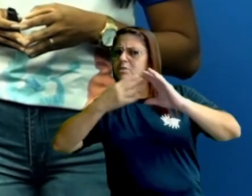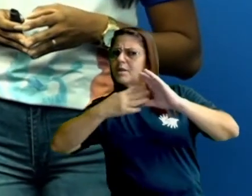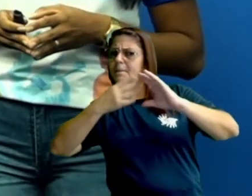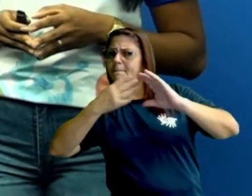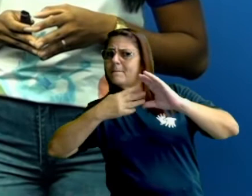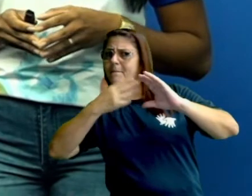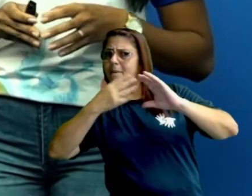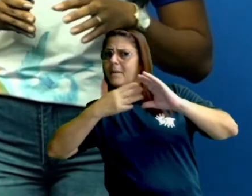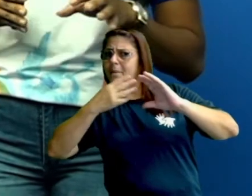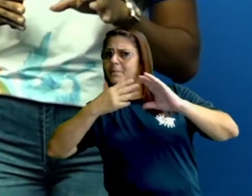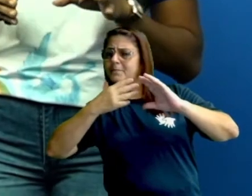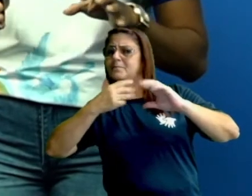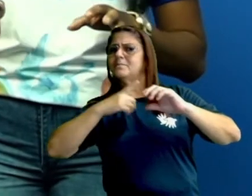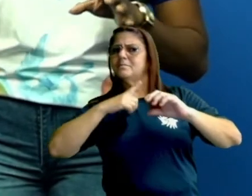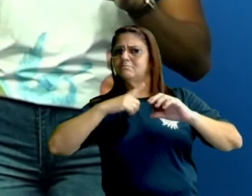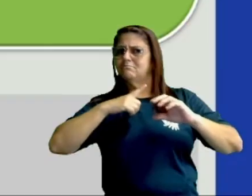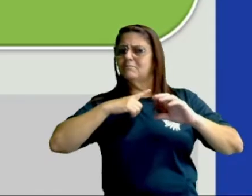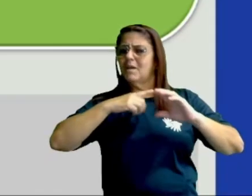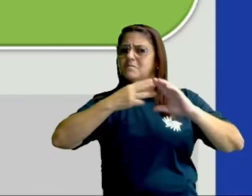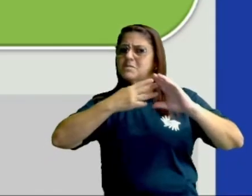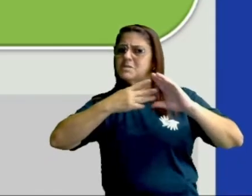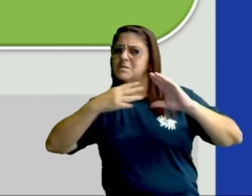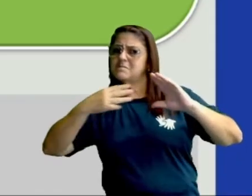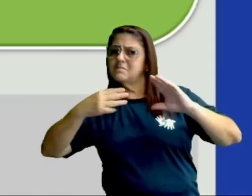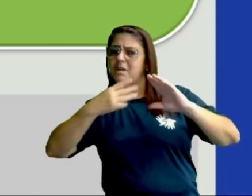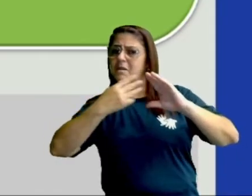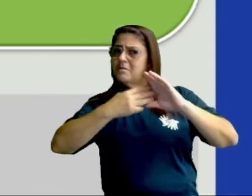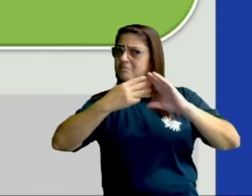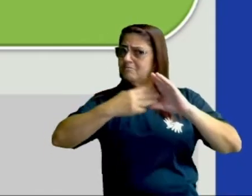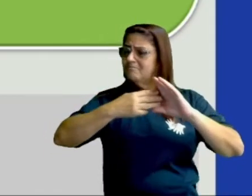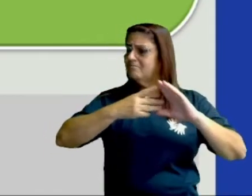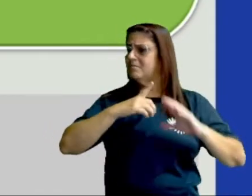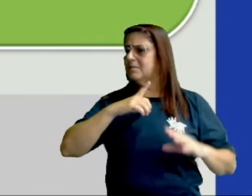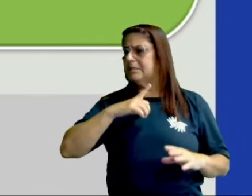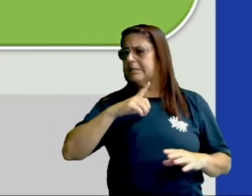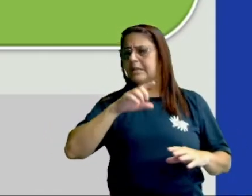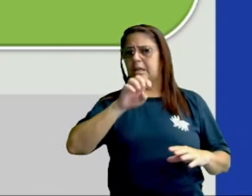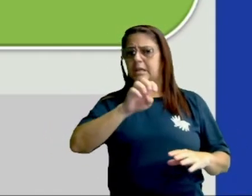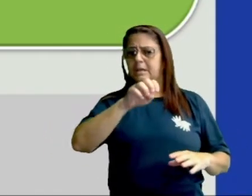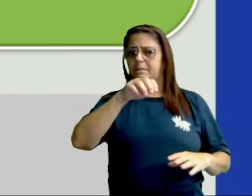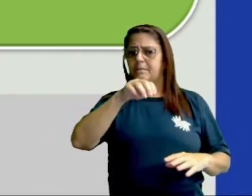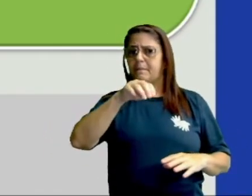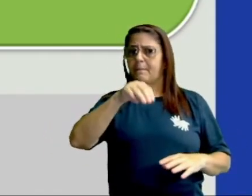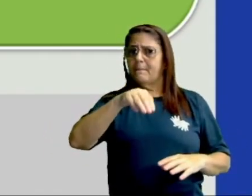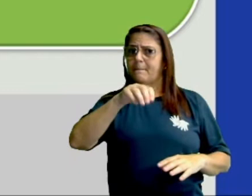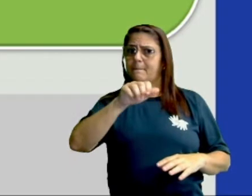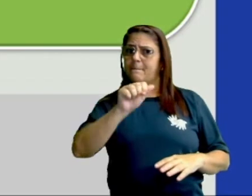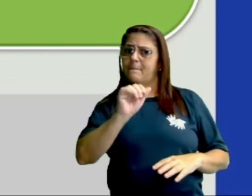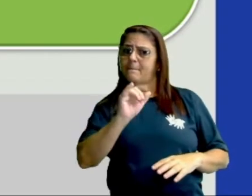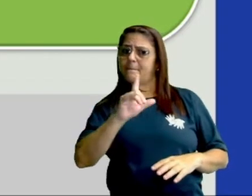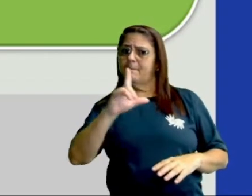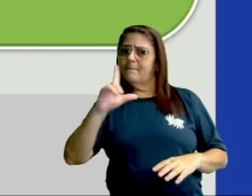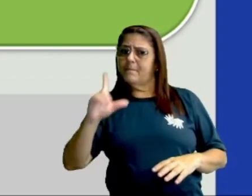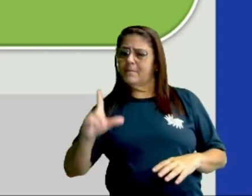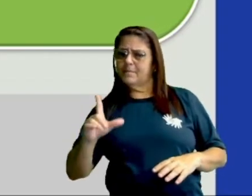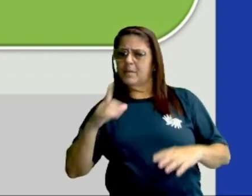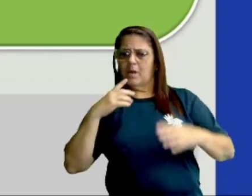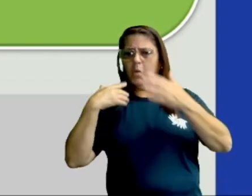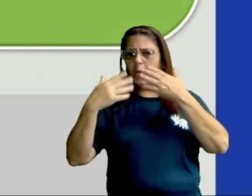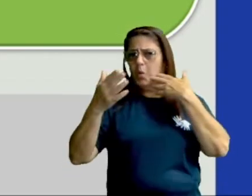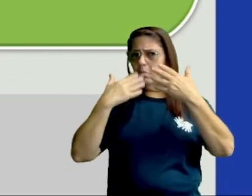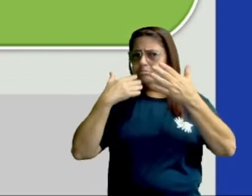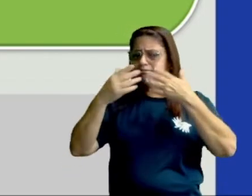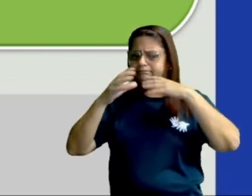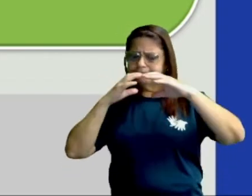e-mail, tá? Chamado também de mensagem eletrônica. Gente, o e-mail é ótimo, tá? Ele tem uma comunicação